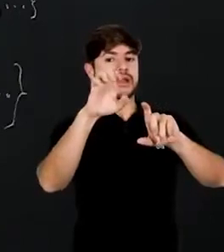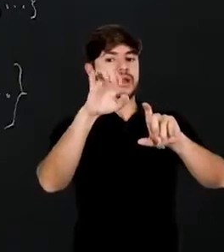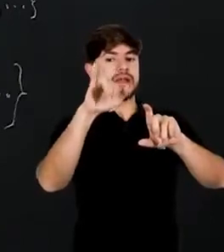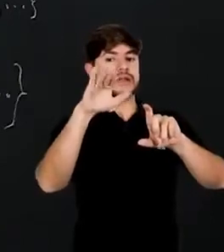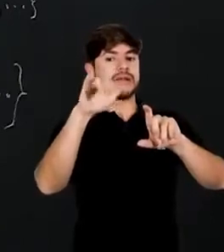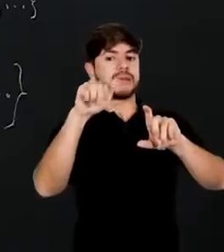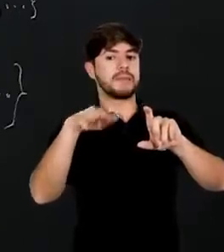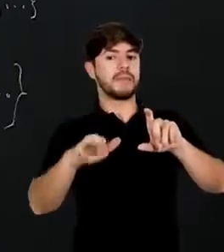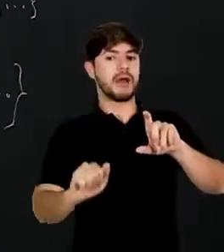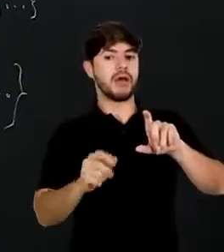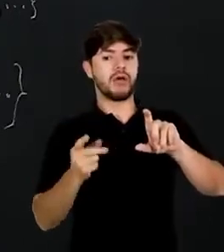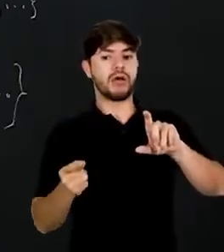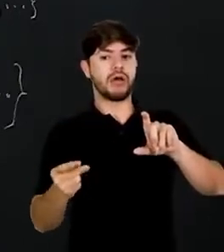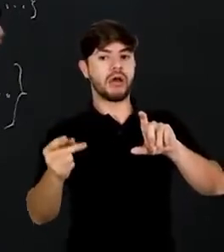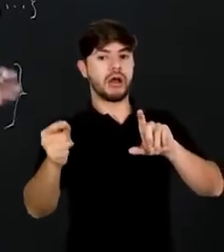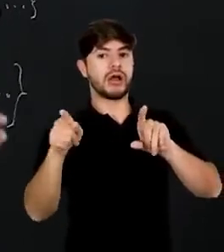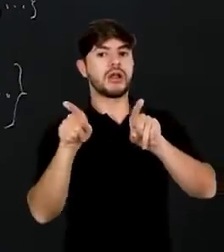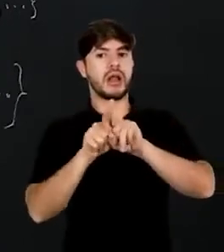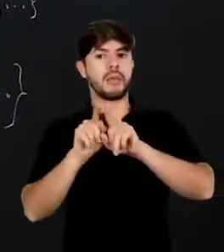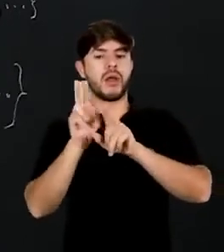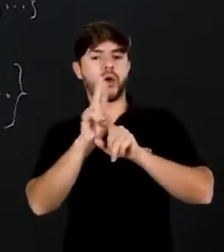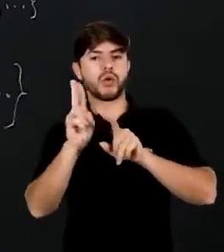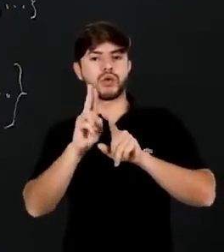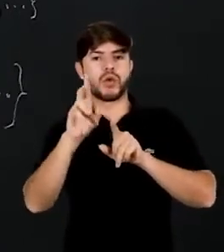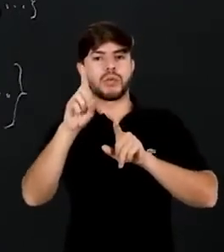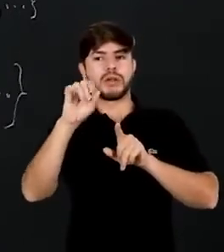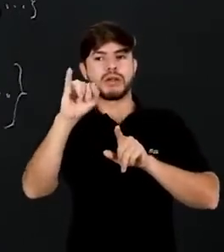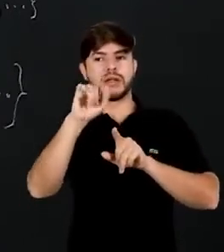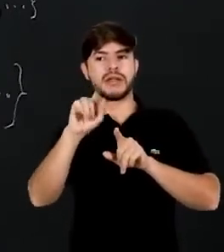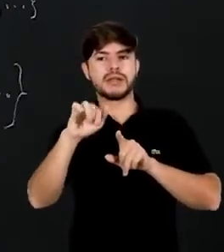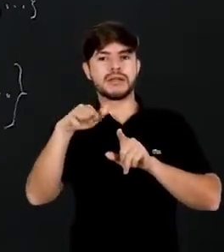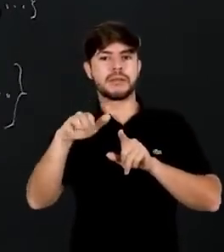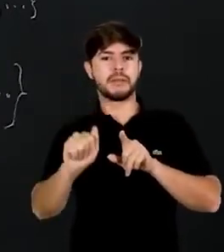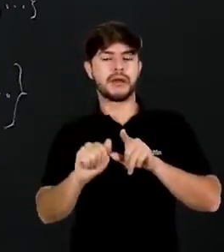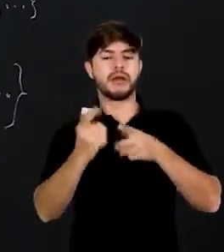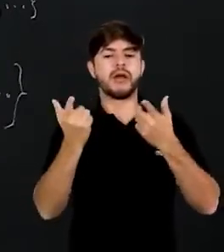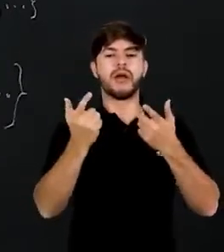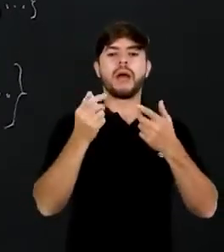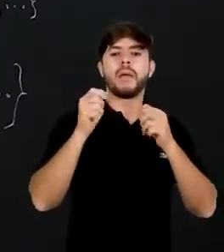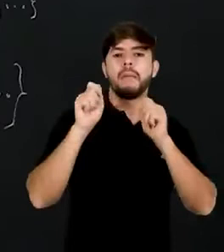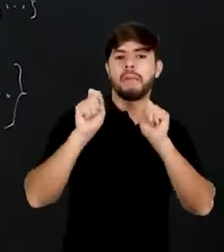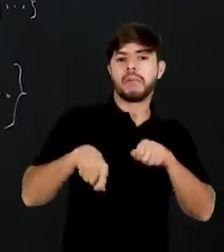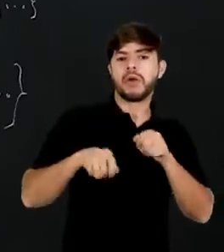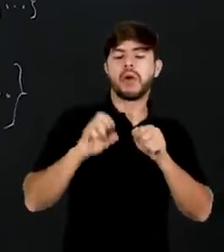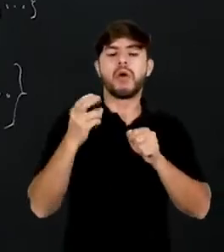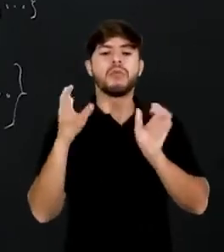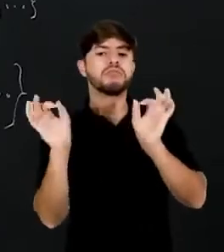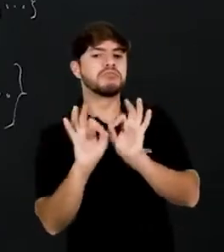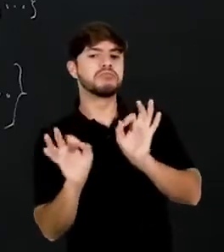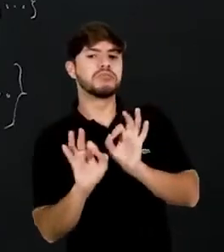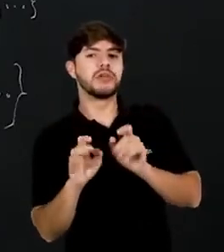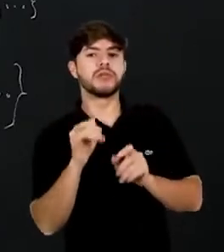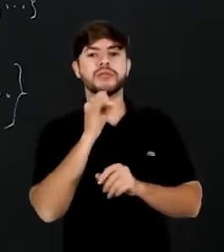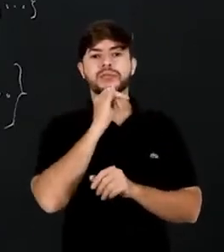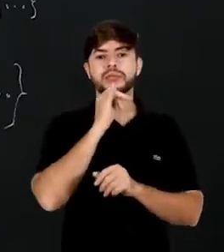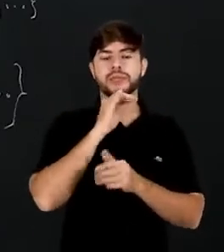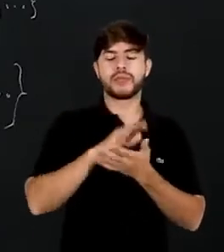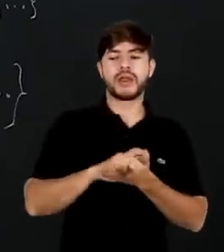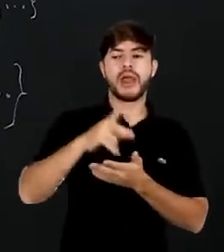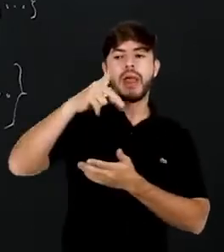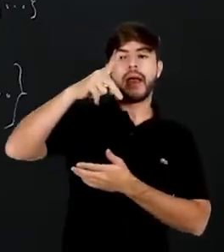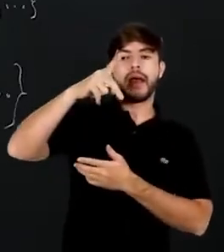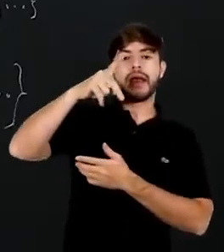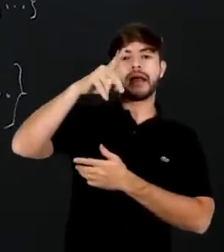dízima. Essa dízima pode ser periódica ou dízima não periódica. A dízima periódica também